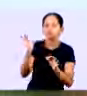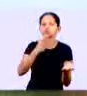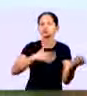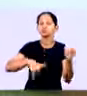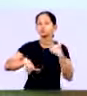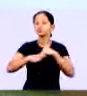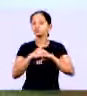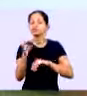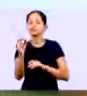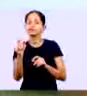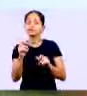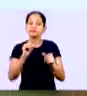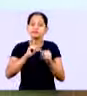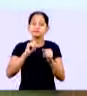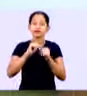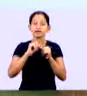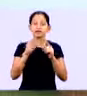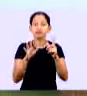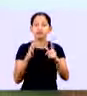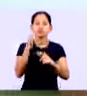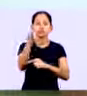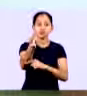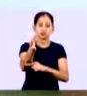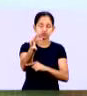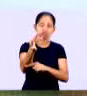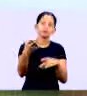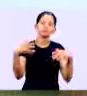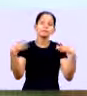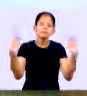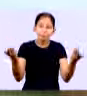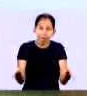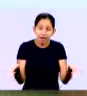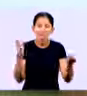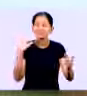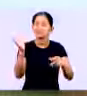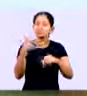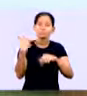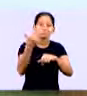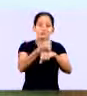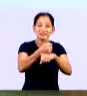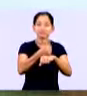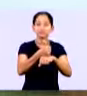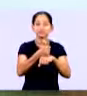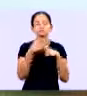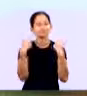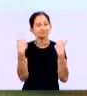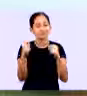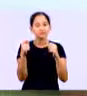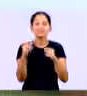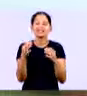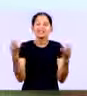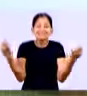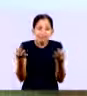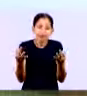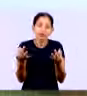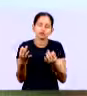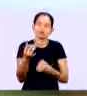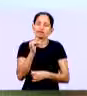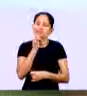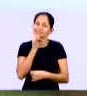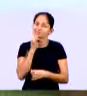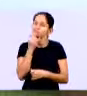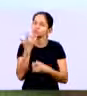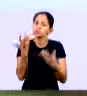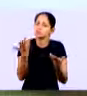eu vou utilizá-los para poder fazer esse planejamento futuro. Mas principalmente, eu vou planejar de uma forma que seja execuível, ou seja, que